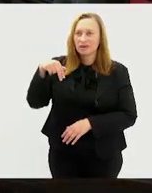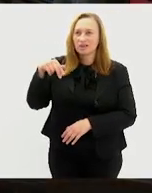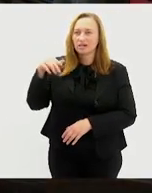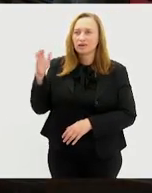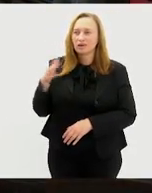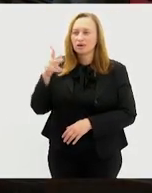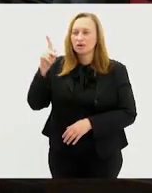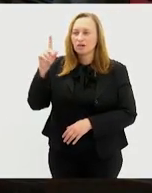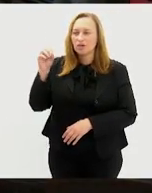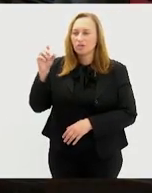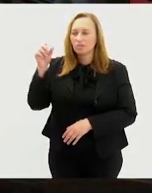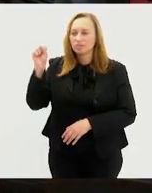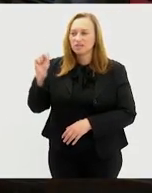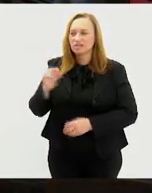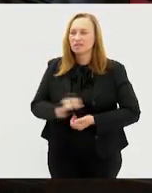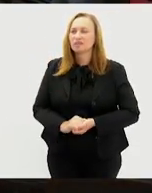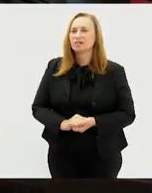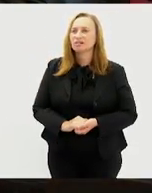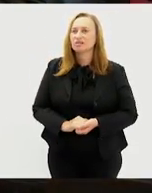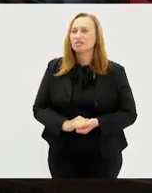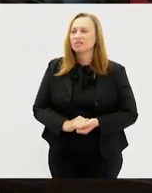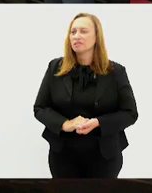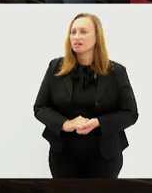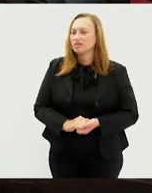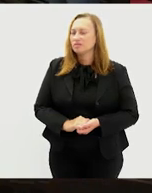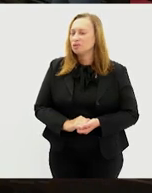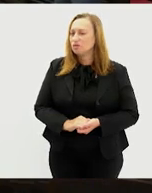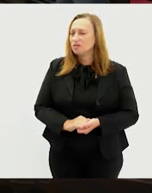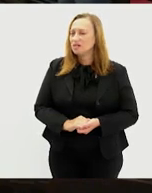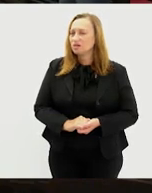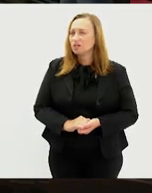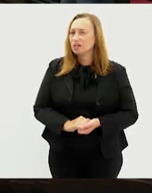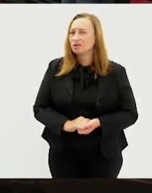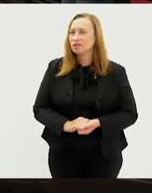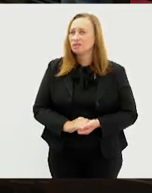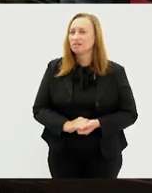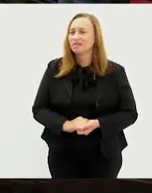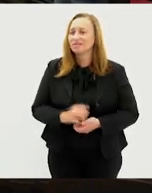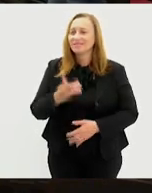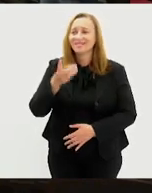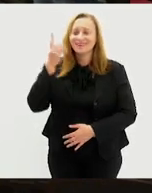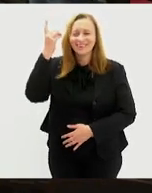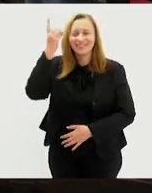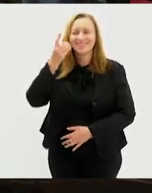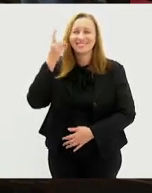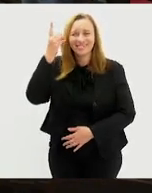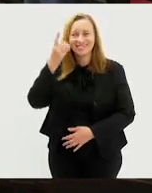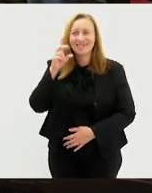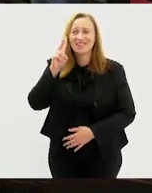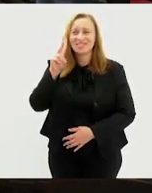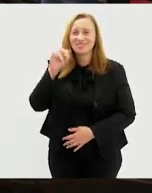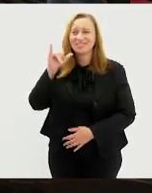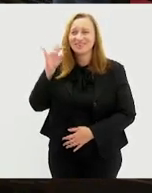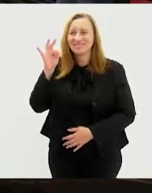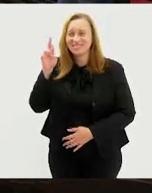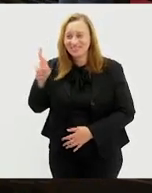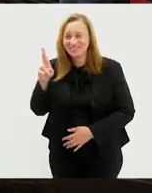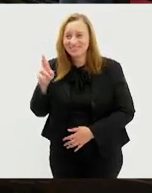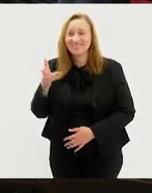Lopes Deputado Alan Lopes Deputado Vitor Júnior Deputado Flávio